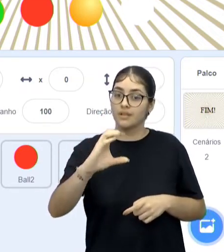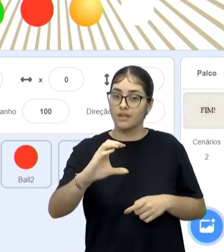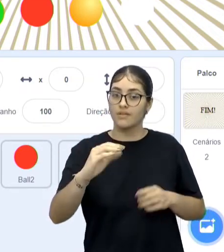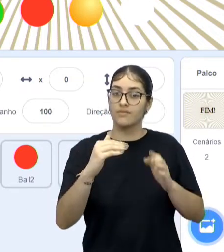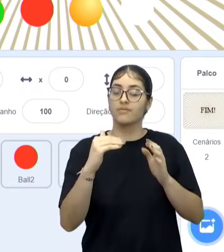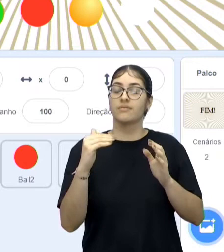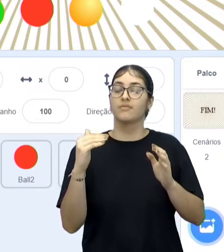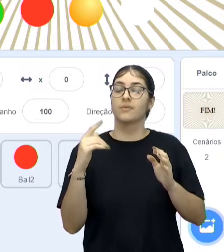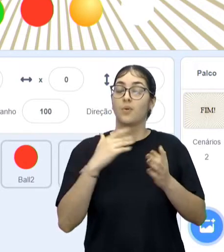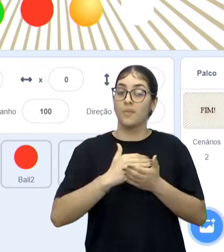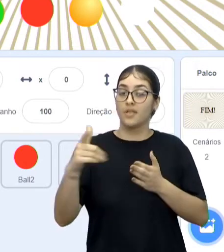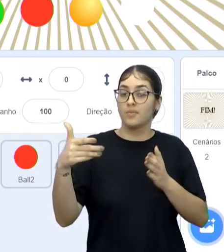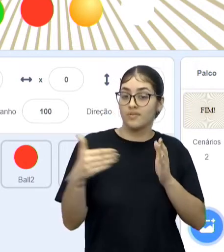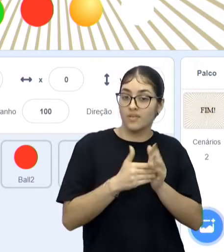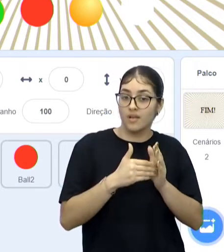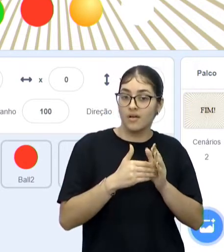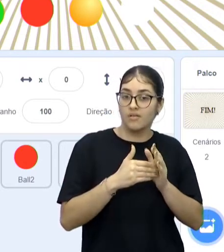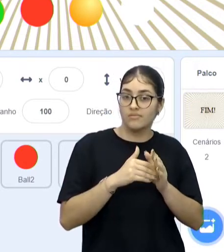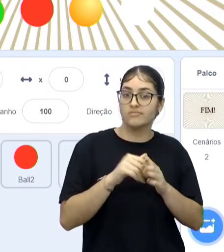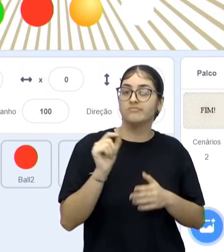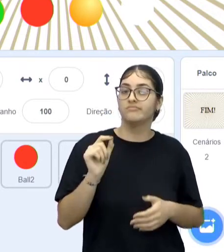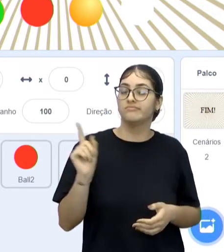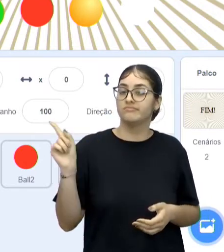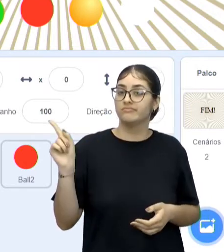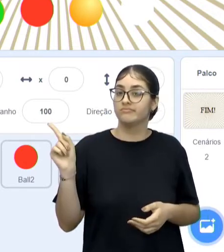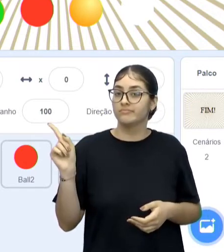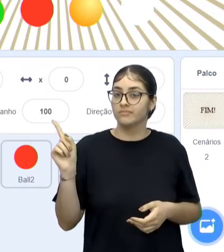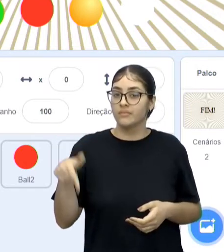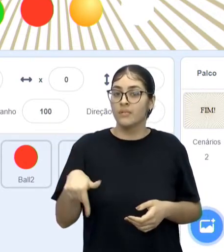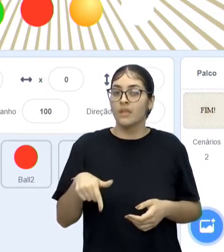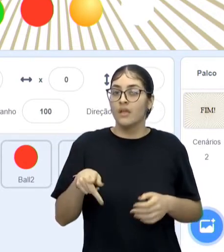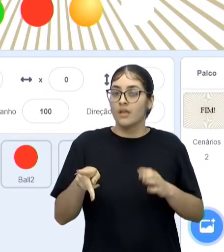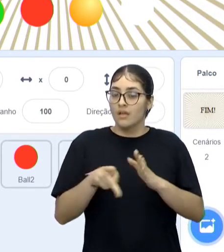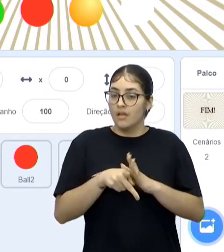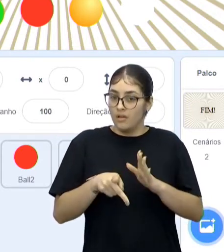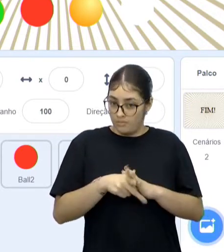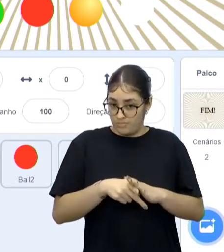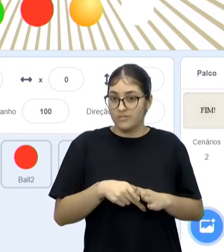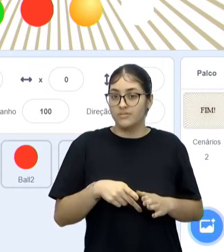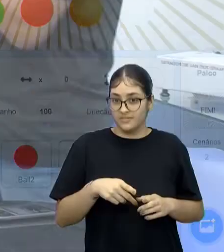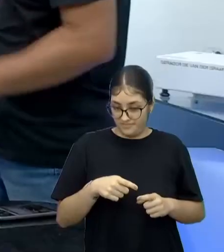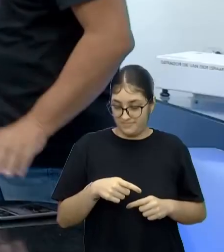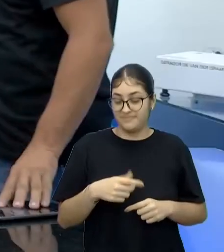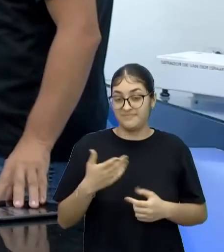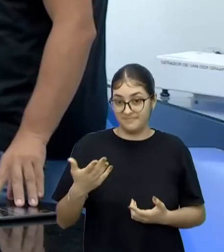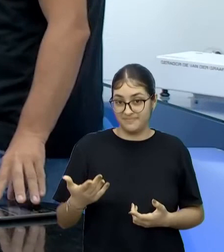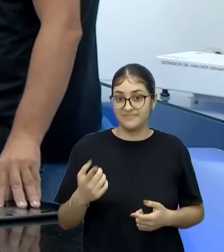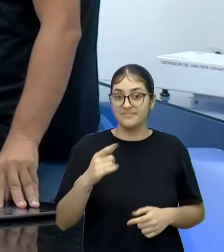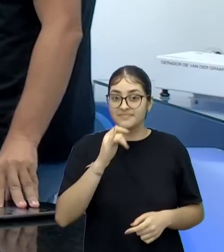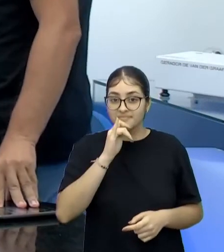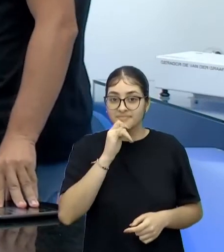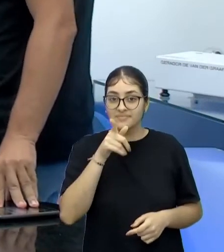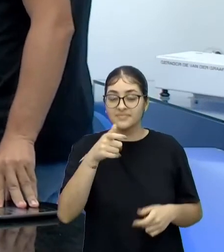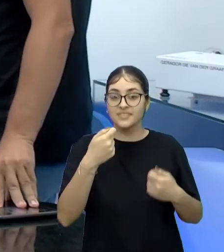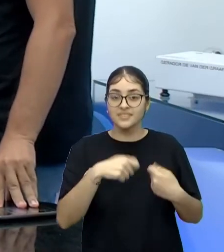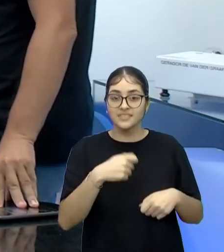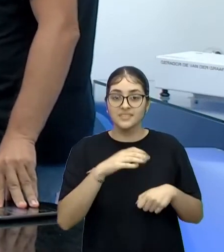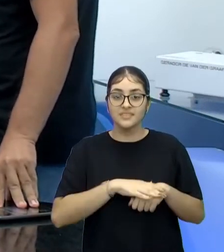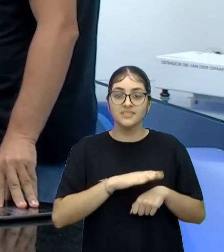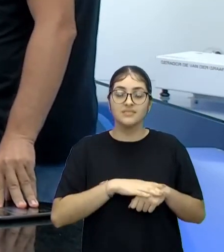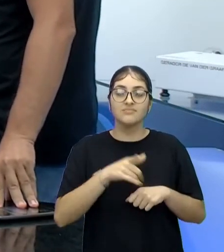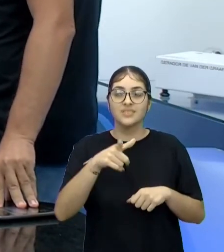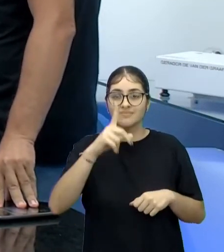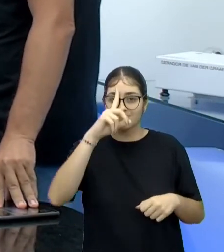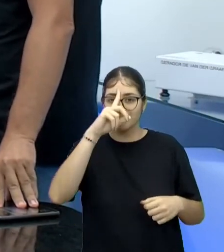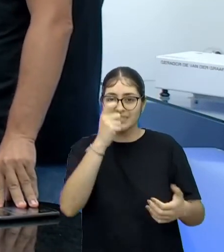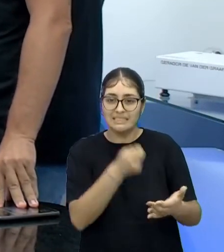no final, então. O que é isso aqui? É a condição. É a condicional. Porque, isso, é quando você tem que ter uma